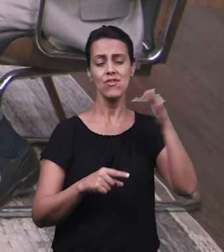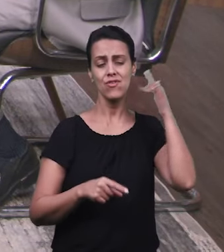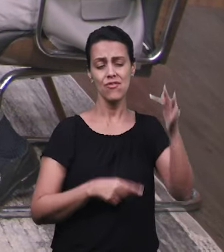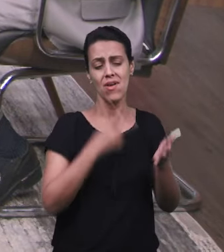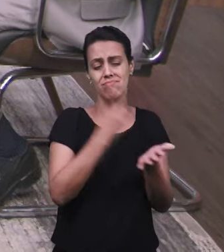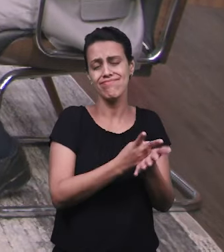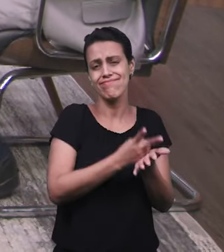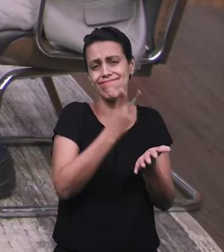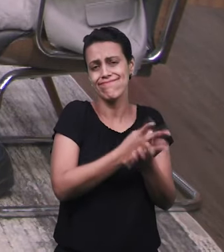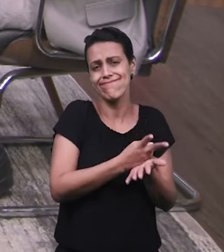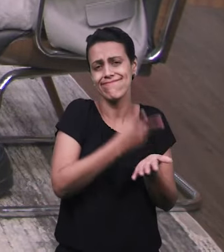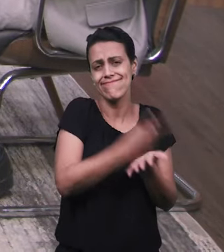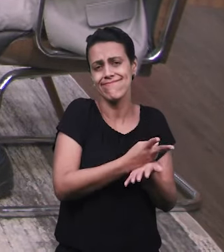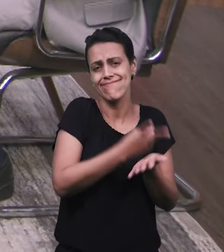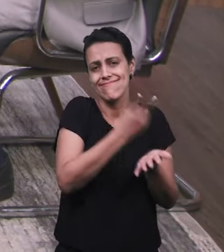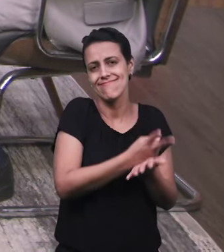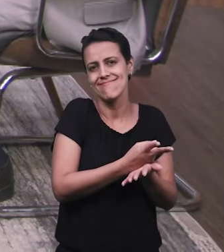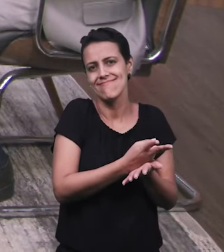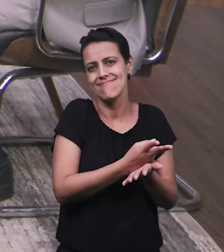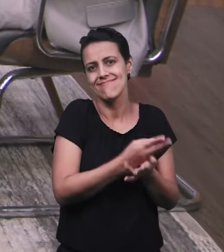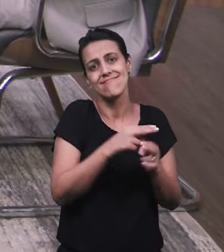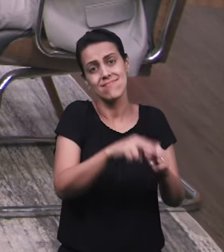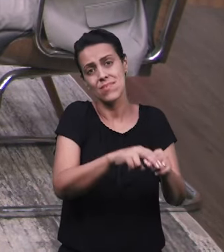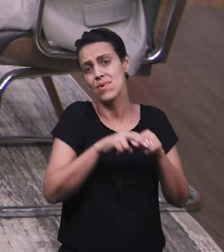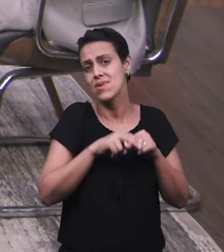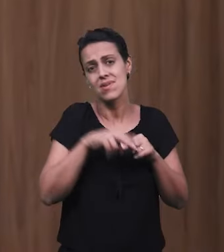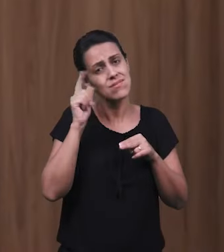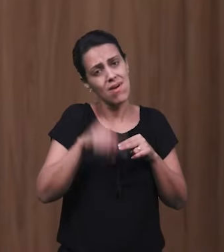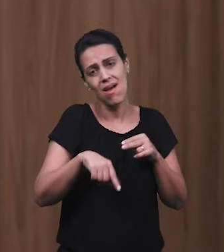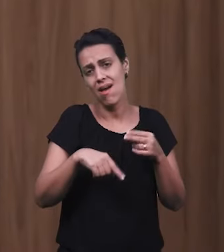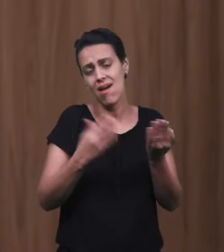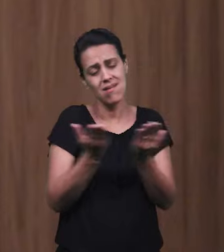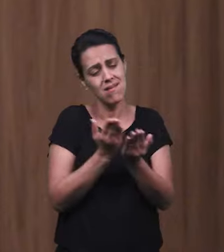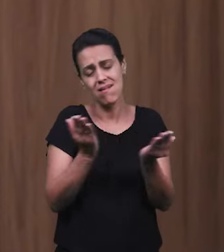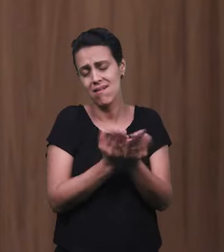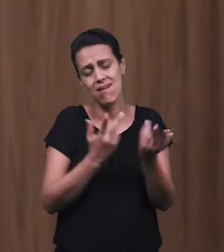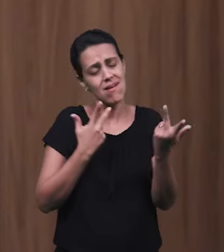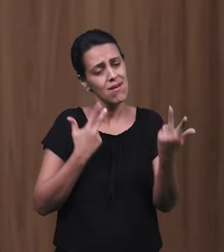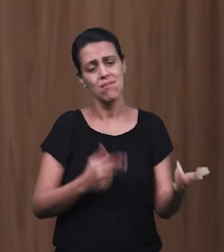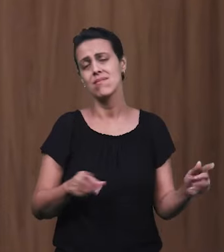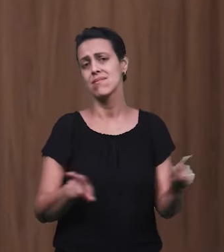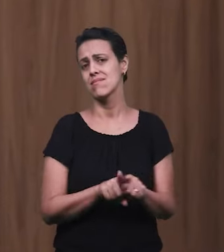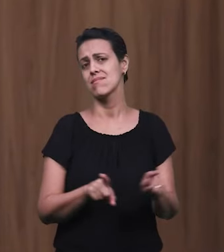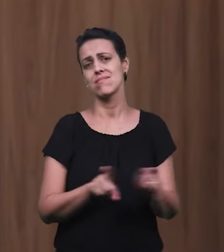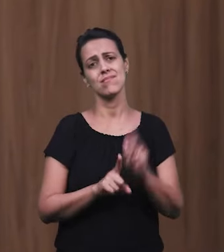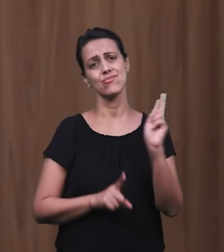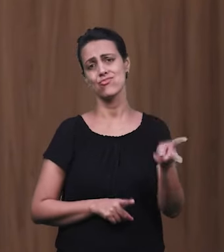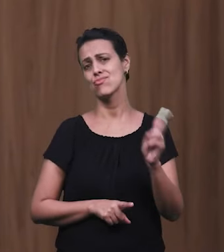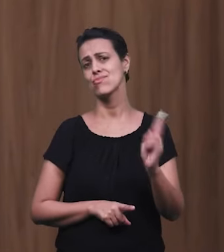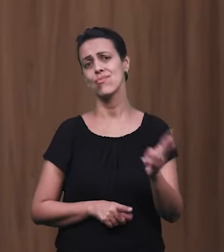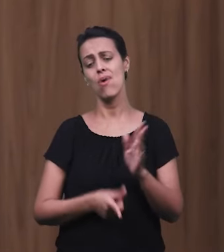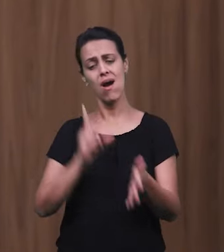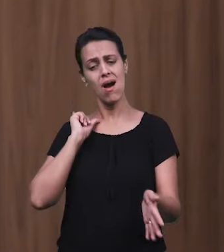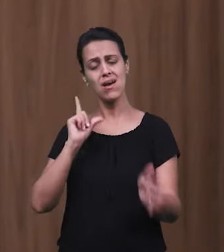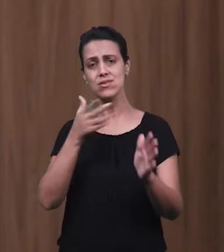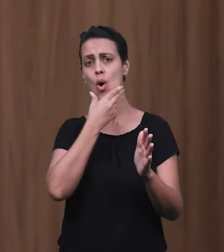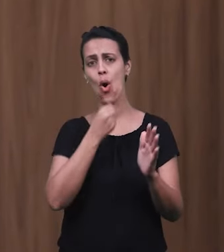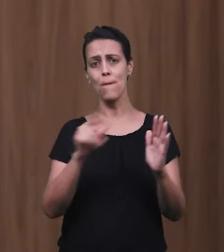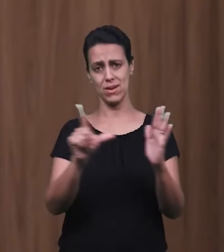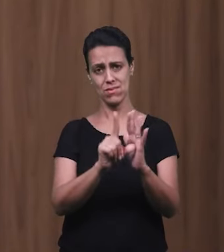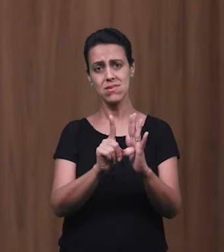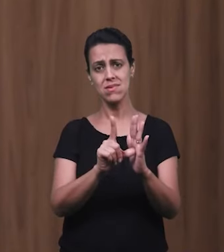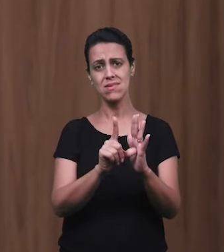pessoas... Porque o protestante é a mesma coisa da igreja do cristianismo que viveu antes de Lutero. É